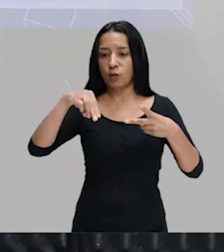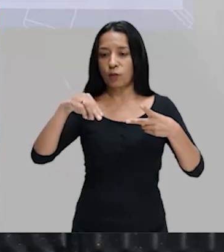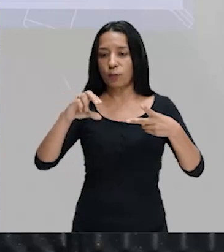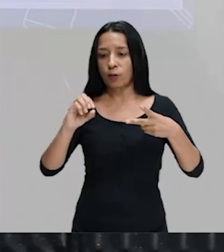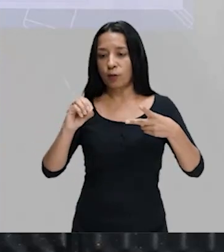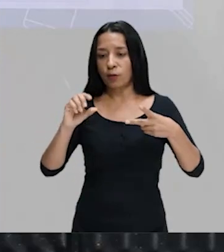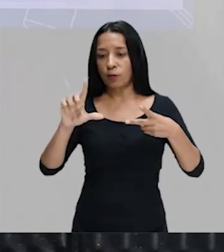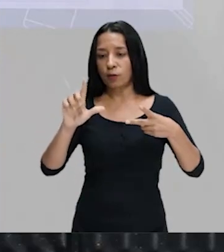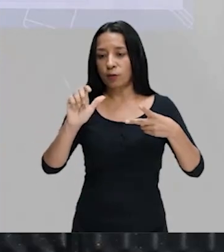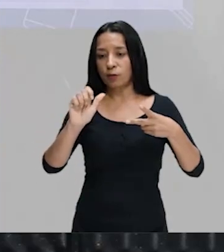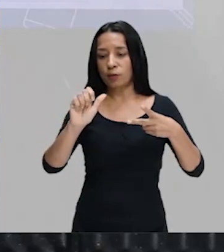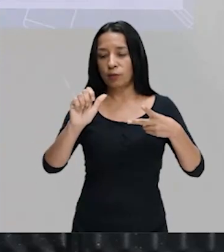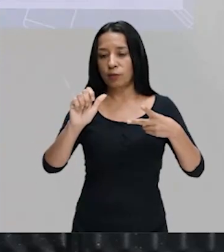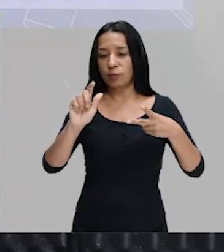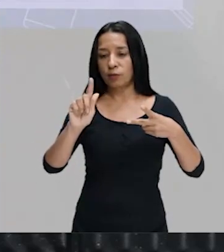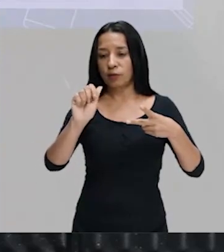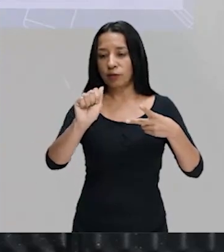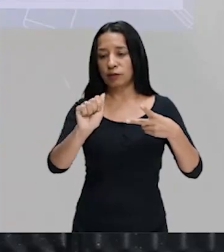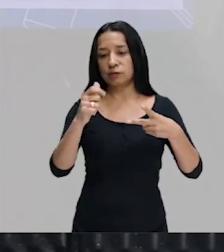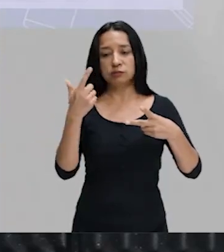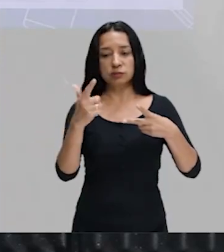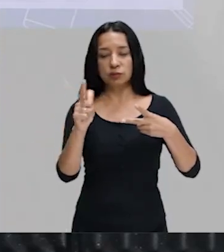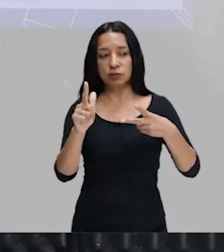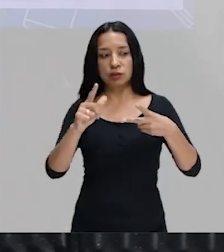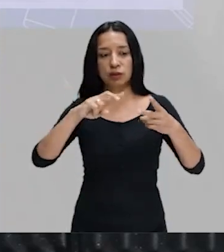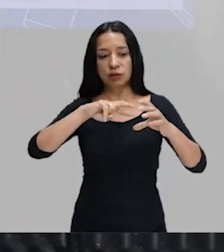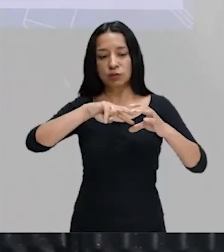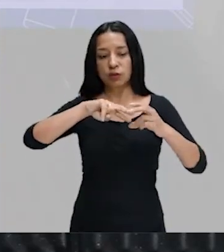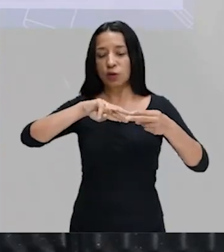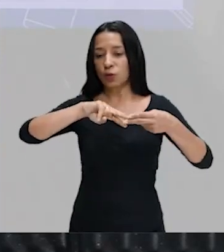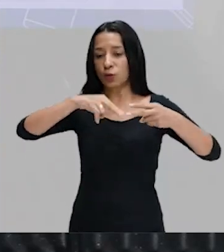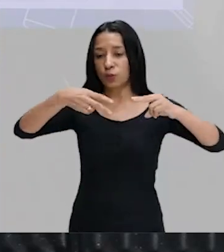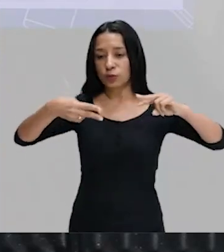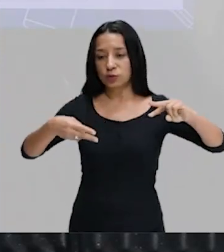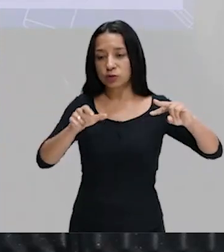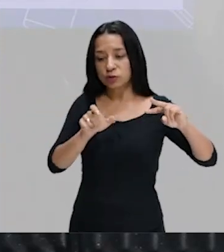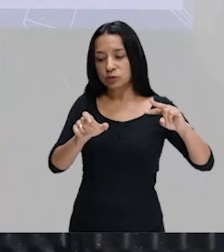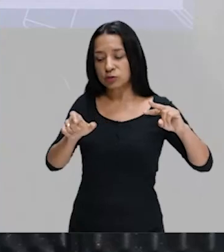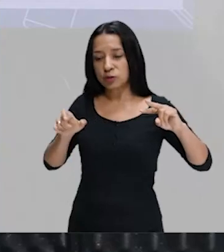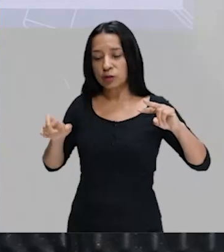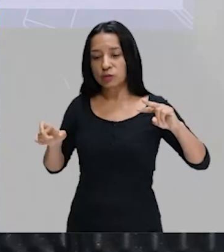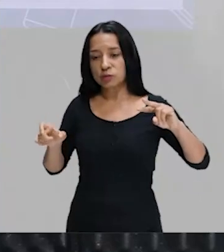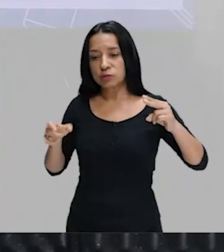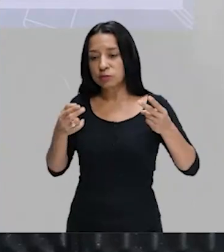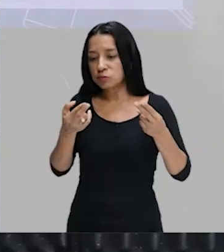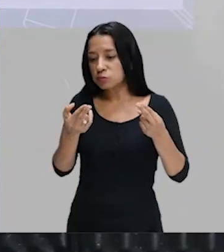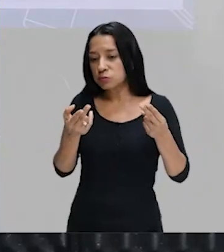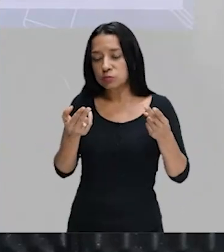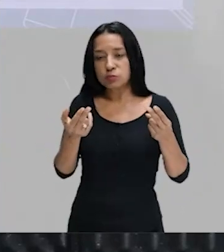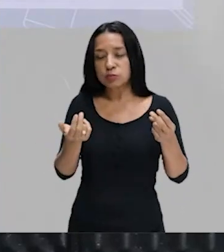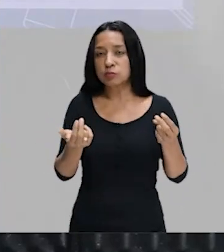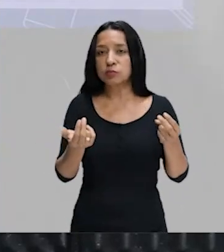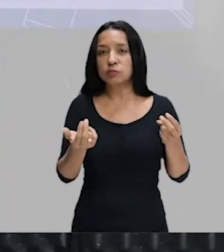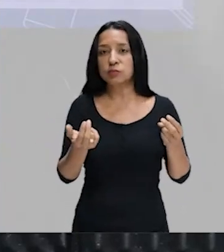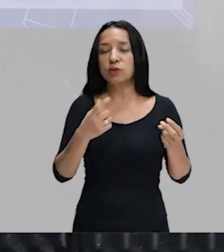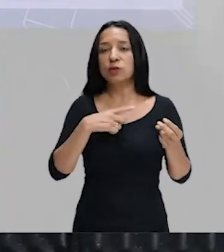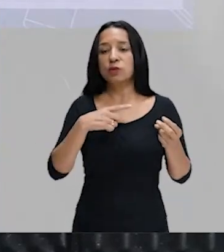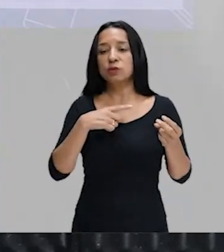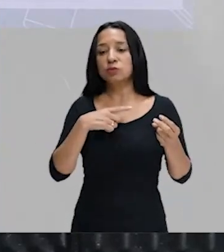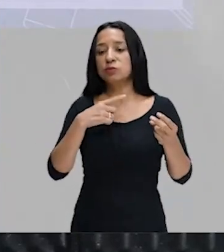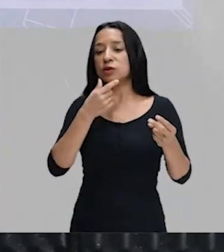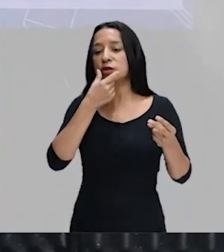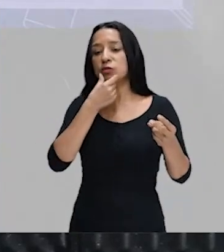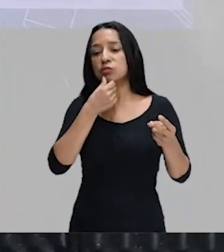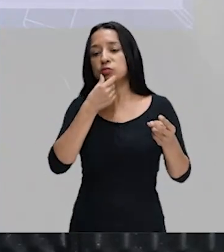mesmos genes. Então, novamente, quando eu tenho indivíduos do sexo masculino, eu